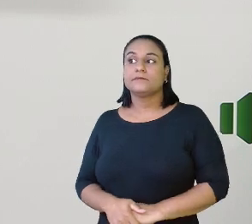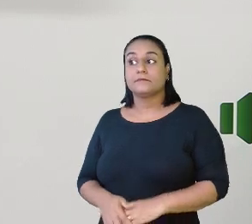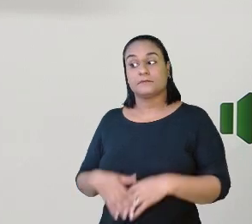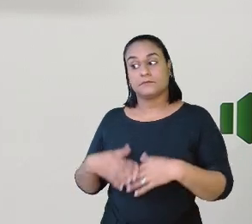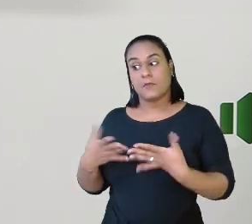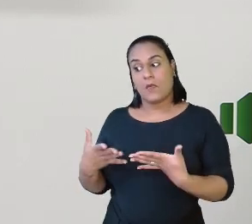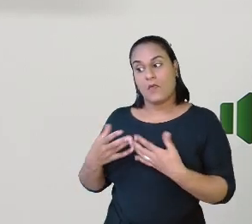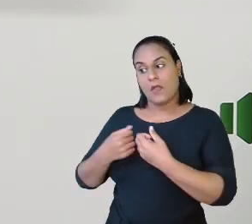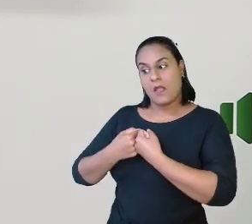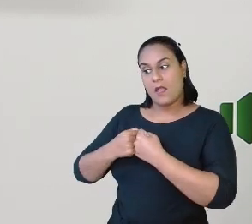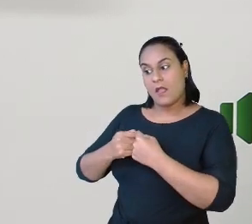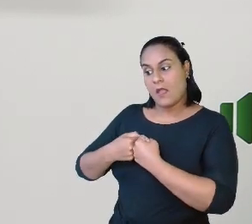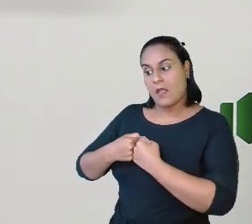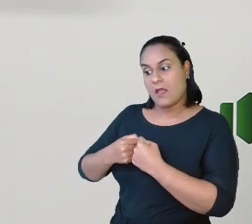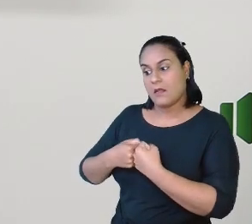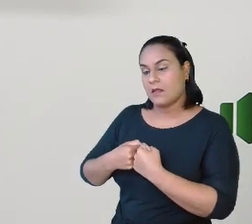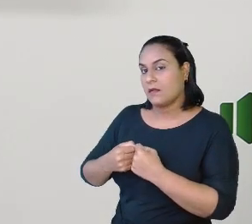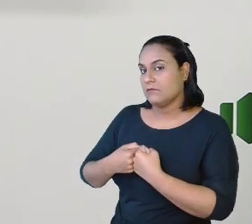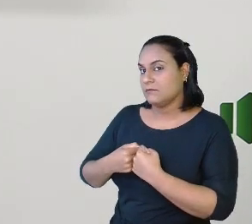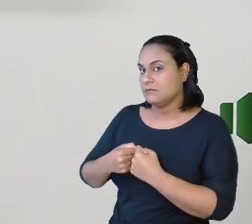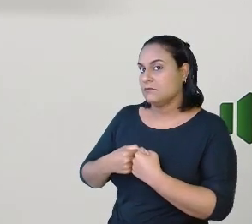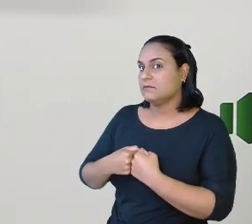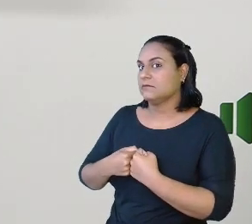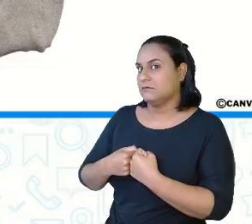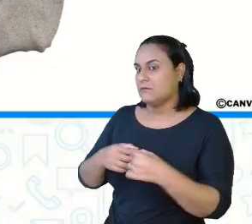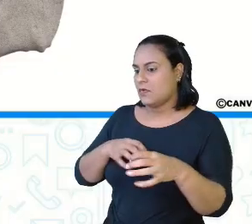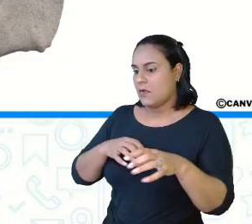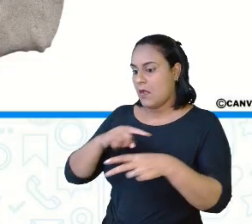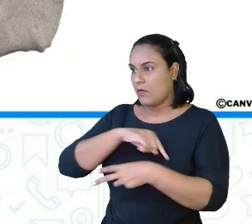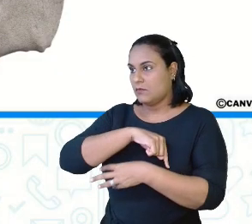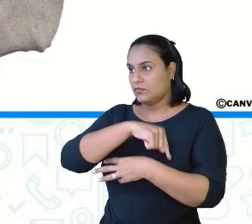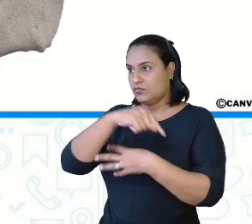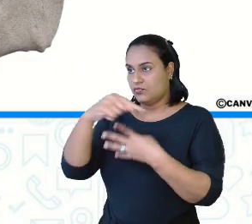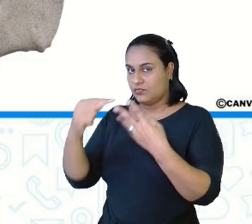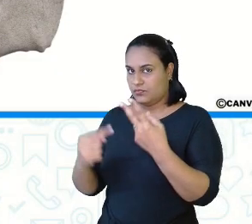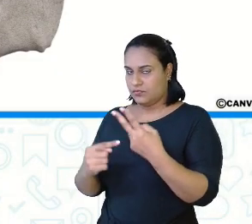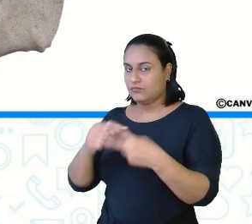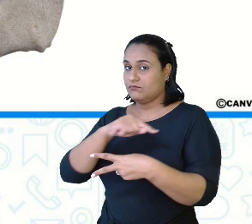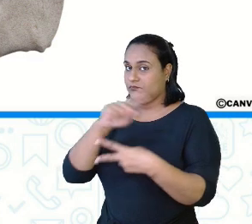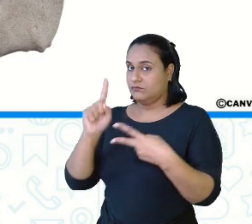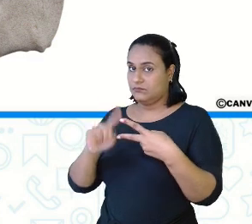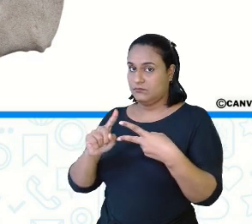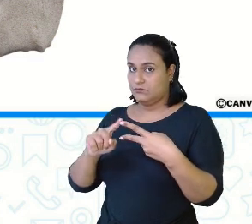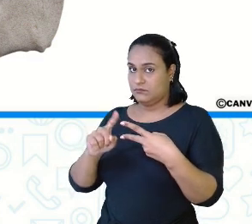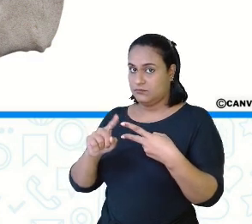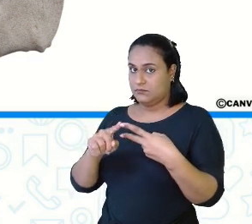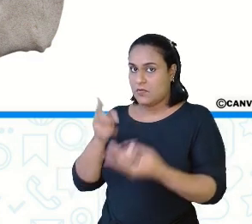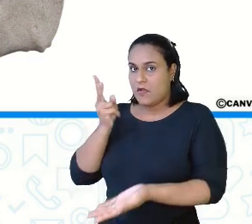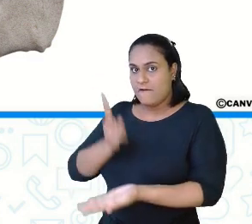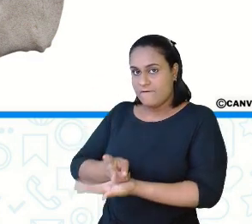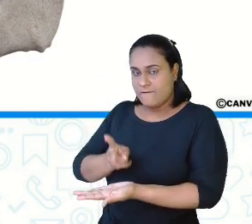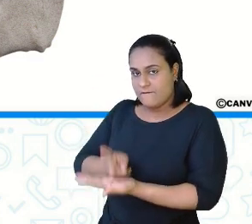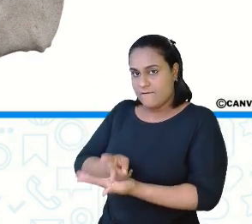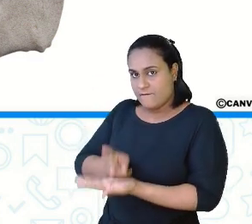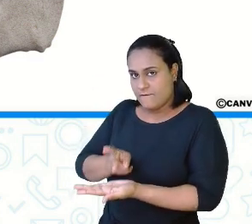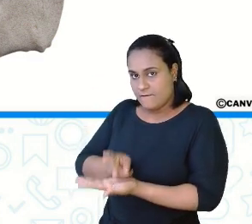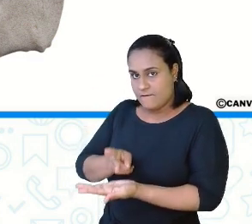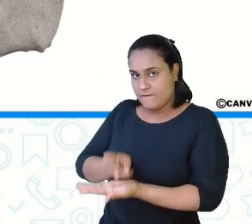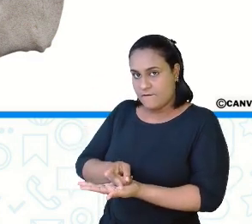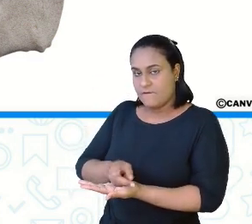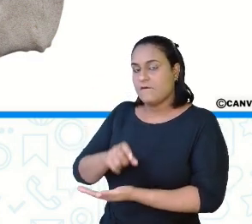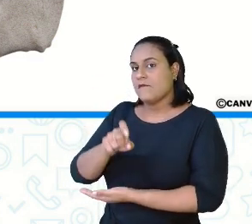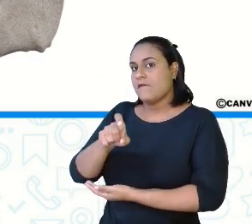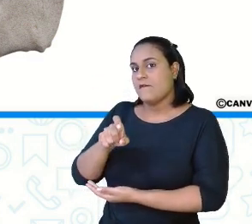essas articulações, elas são divididas. Nós temos as articulações fixas,